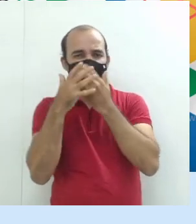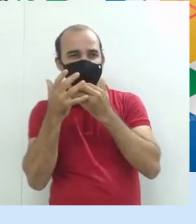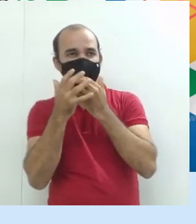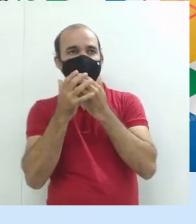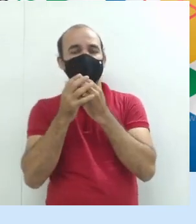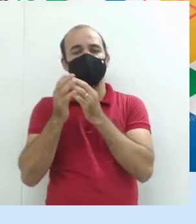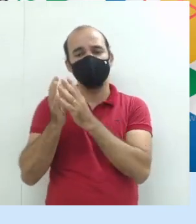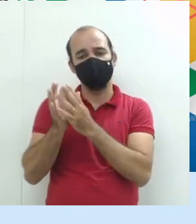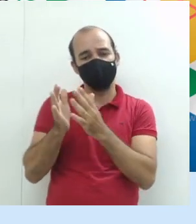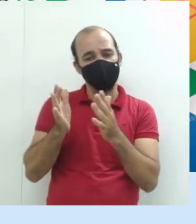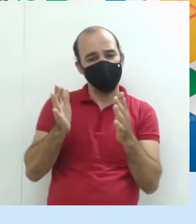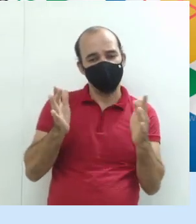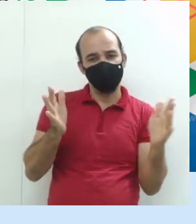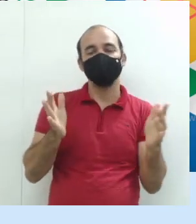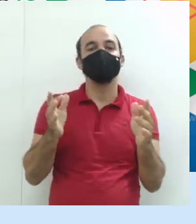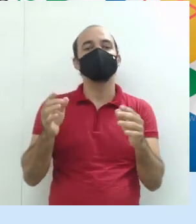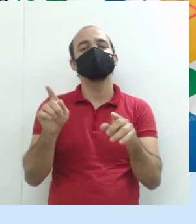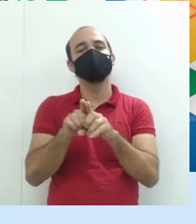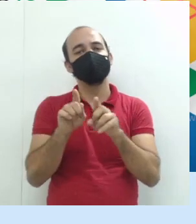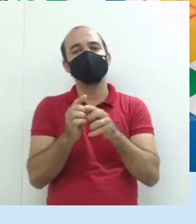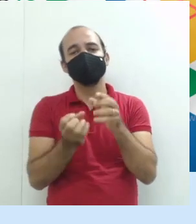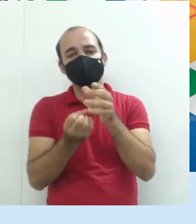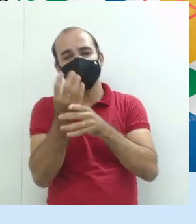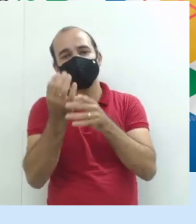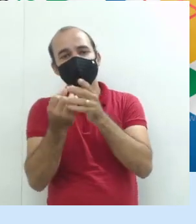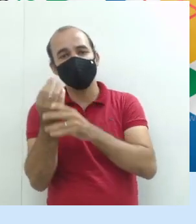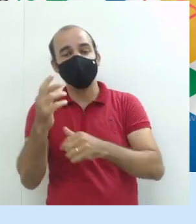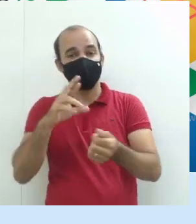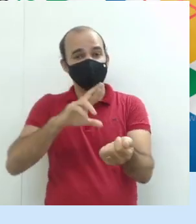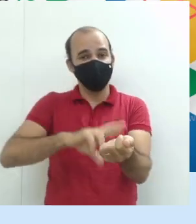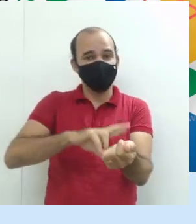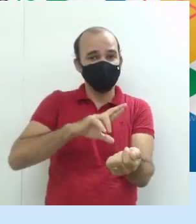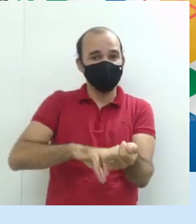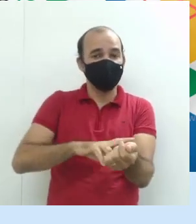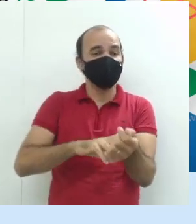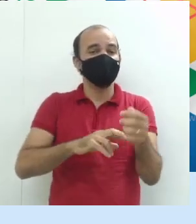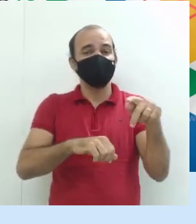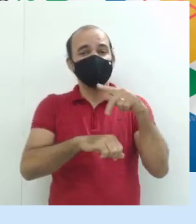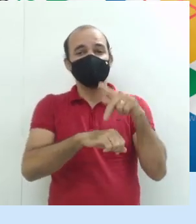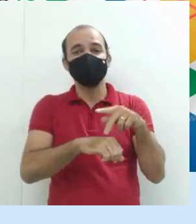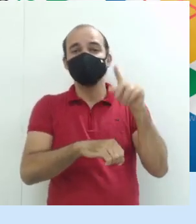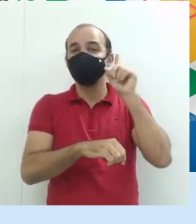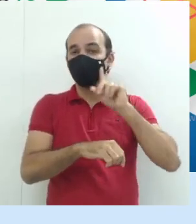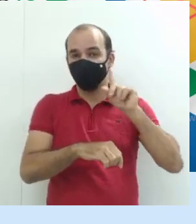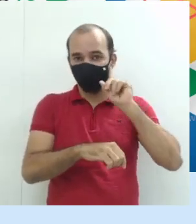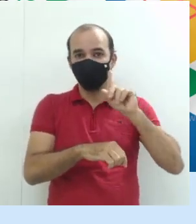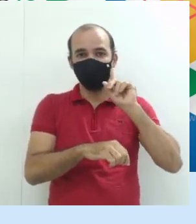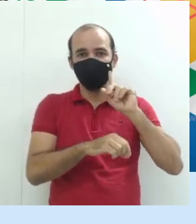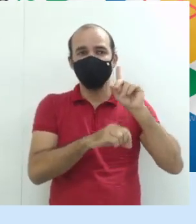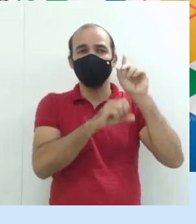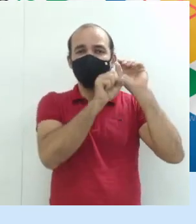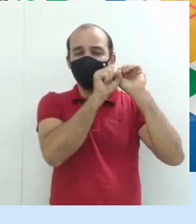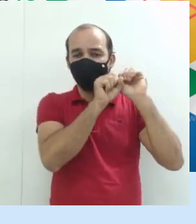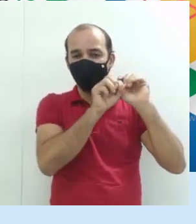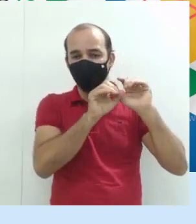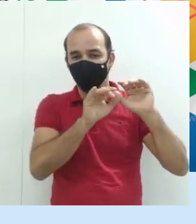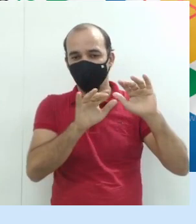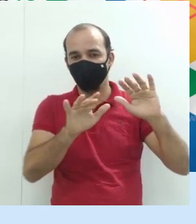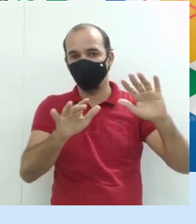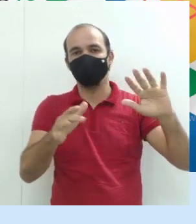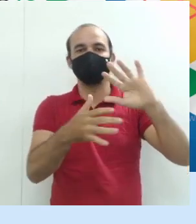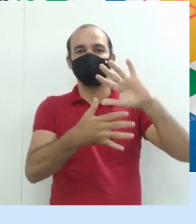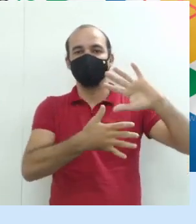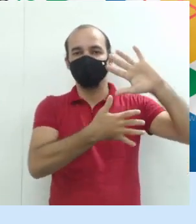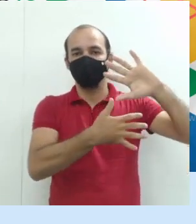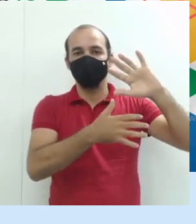modernização musical, começam a surgir alguns ritmos nos Estados Unidos da América que se popularizam, né, e caem no gosto